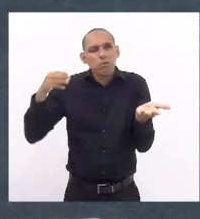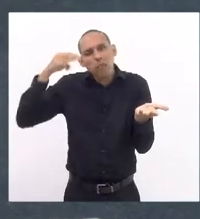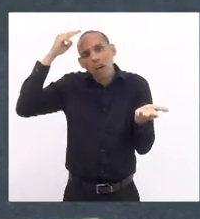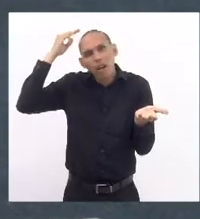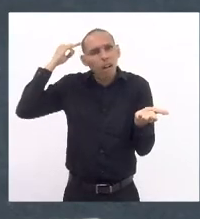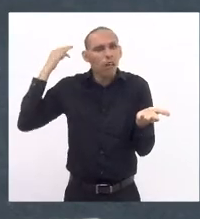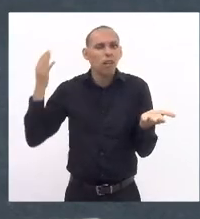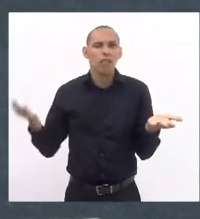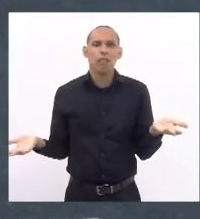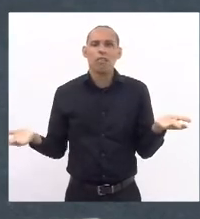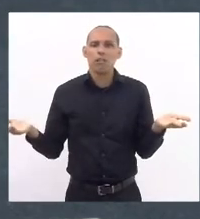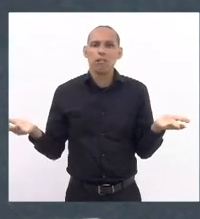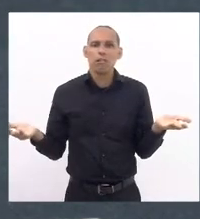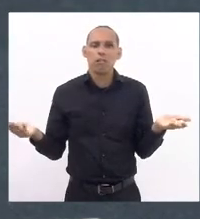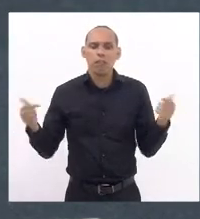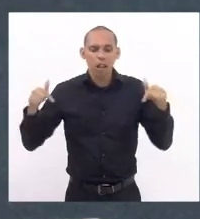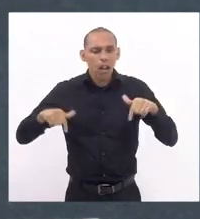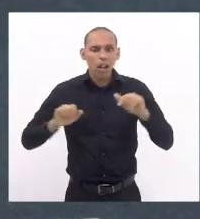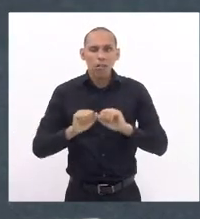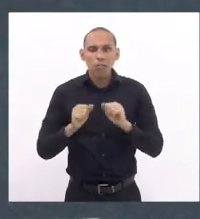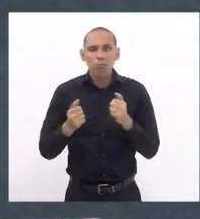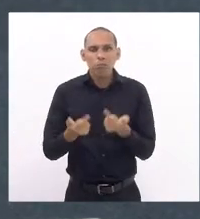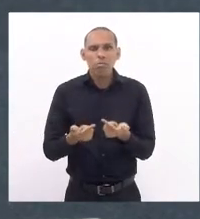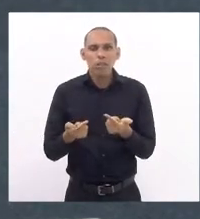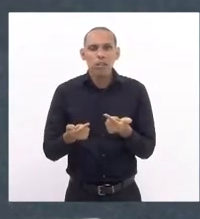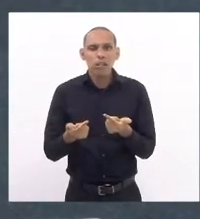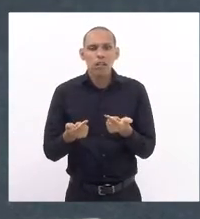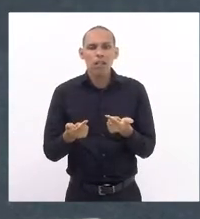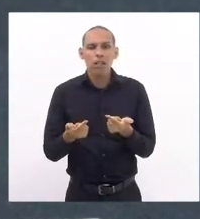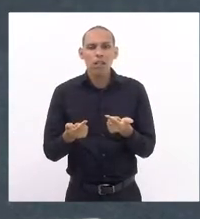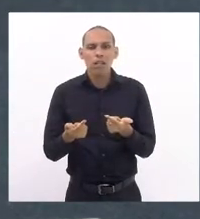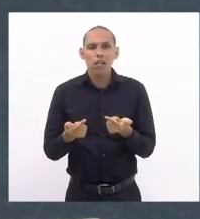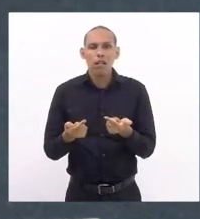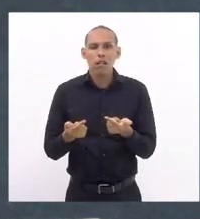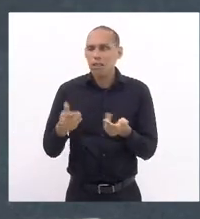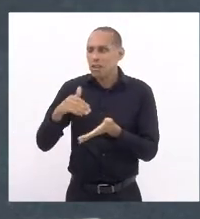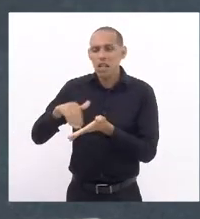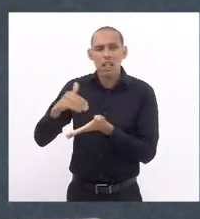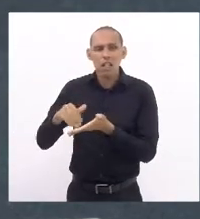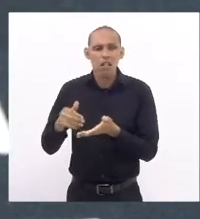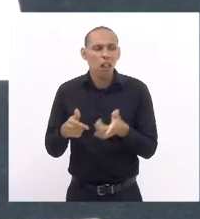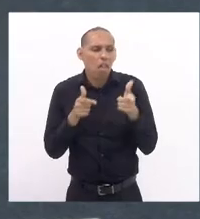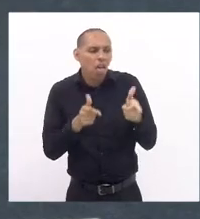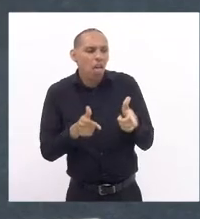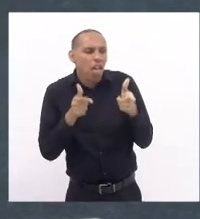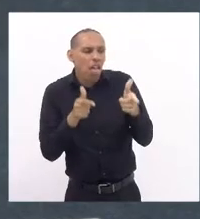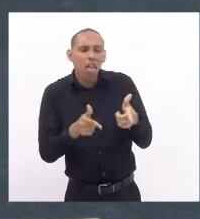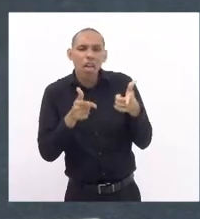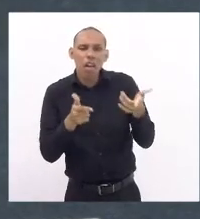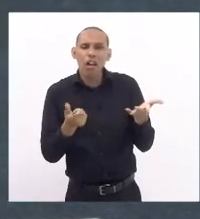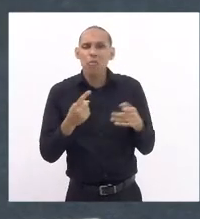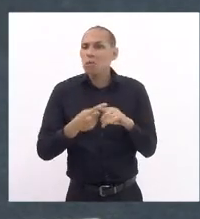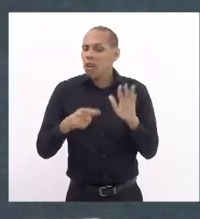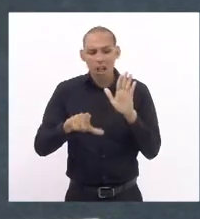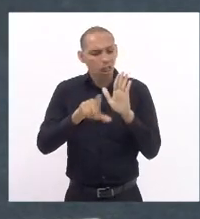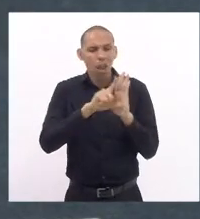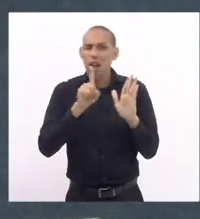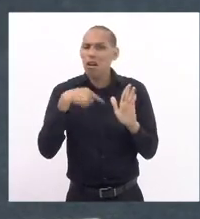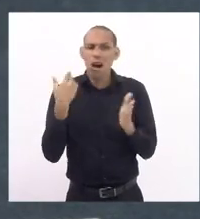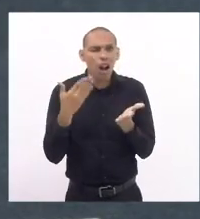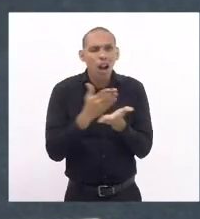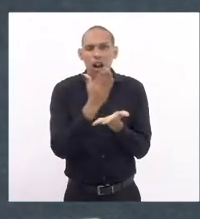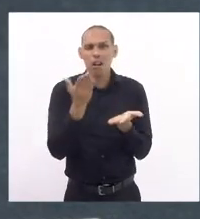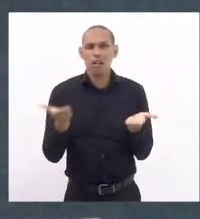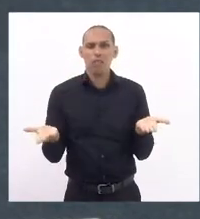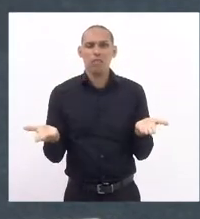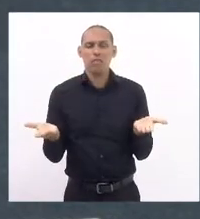sendo chacota aqui dentro, a casa está sendo tratada pelos secretários como chacota. Foi uma lei que nós aprovamos aqui dentro